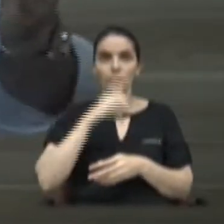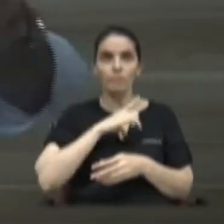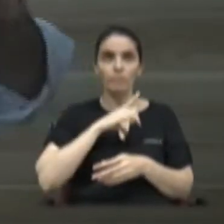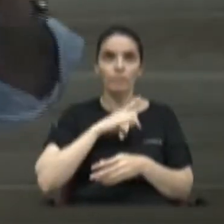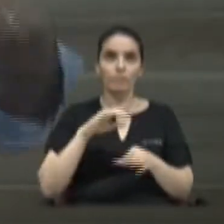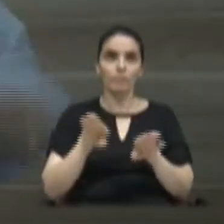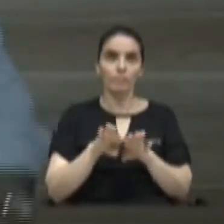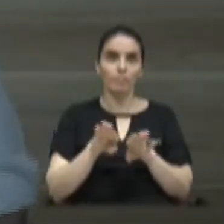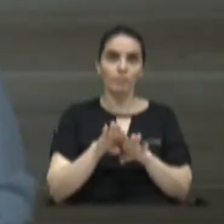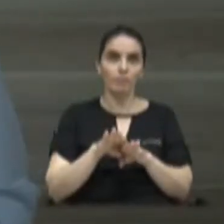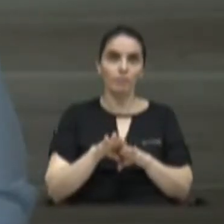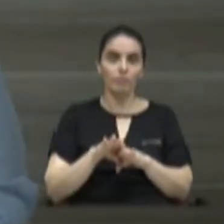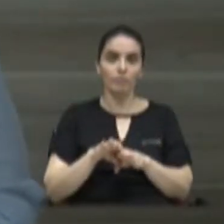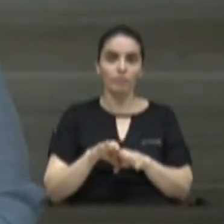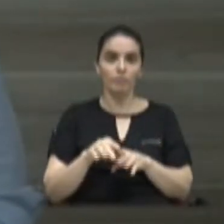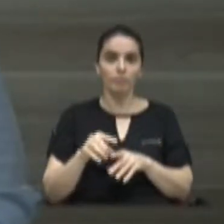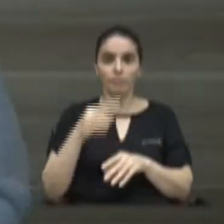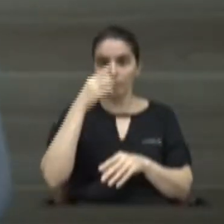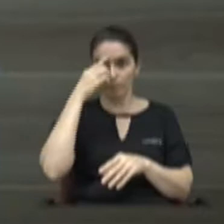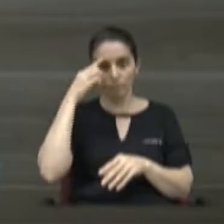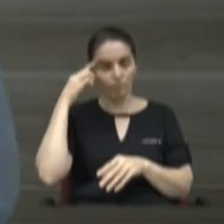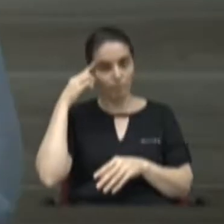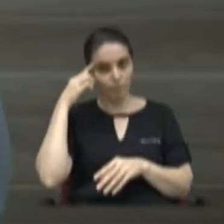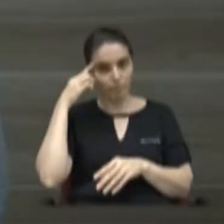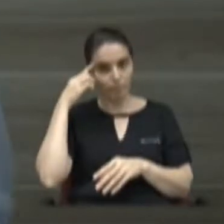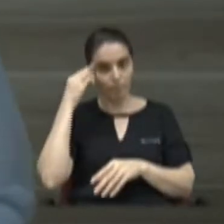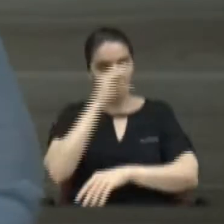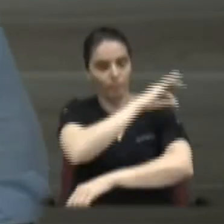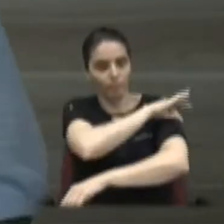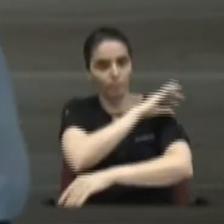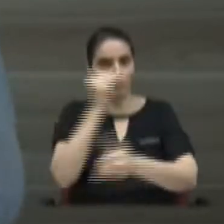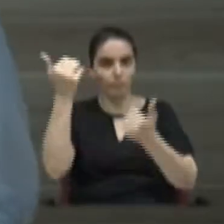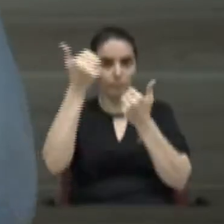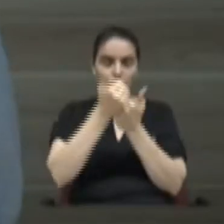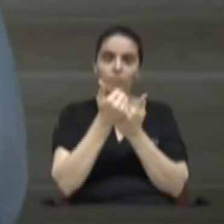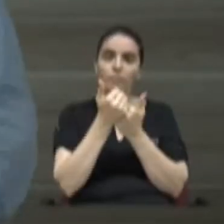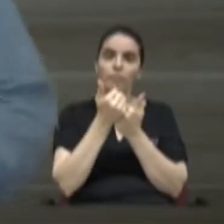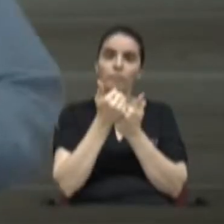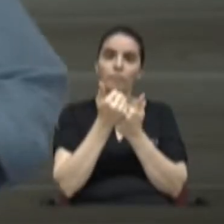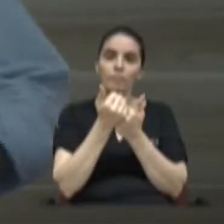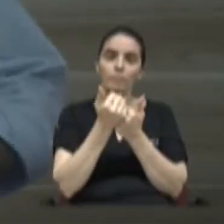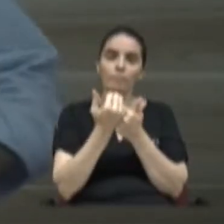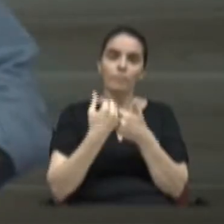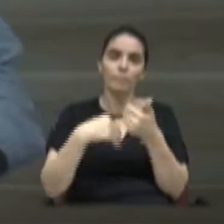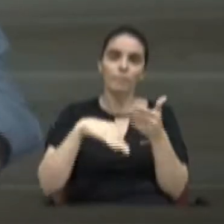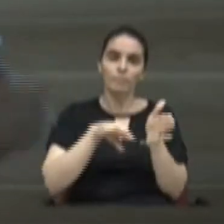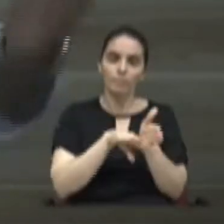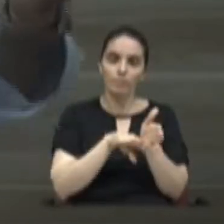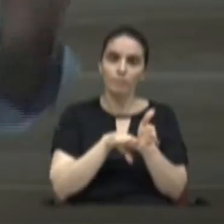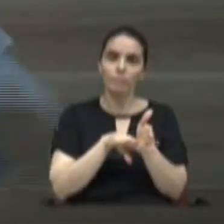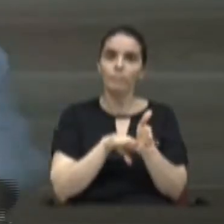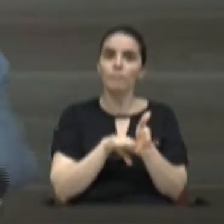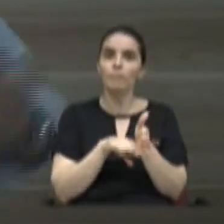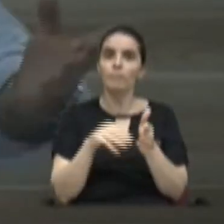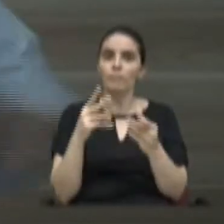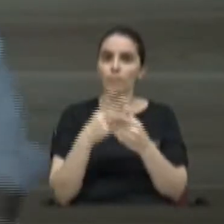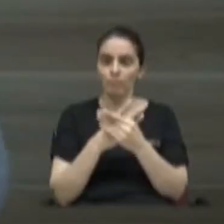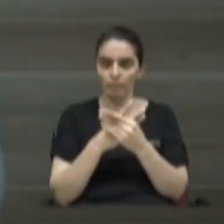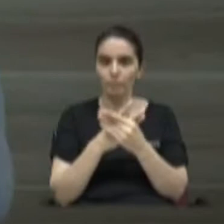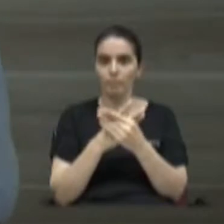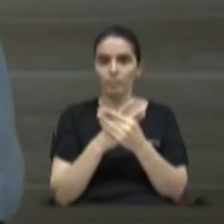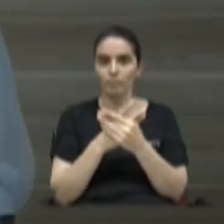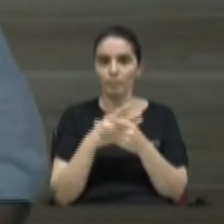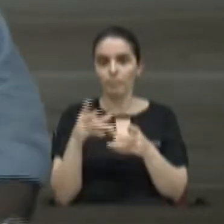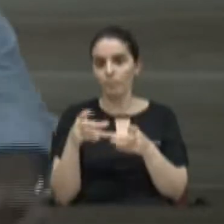do vice-prefeito, o doutor Júlio, que veio aqui de forma, acho que solidária, mas, e eu vejo que ele